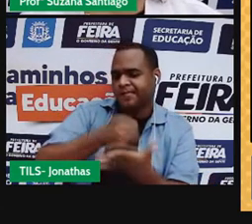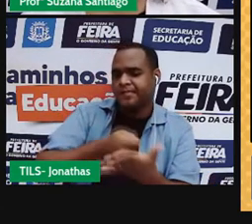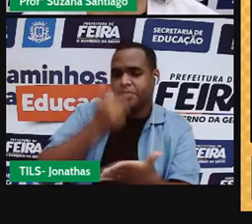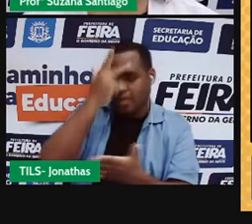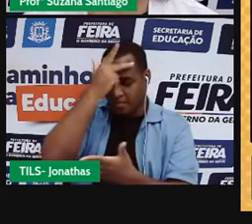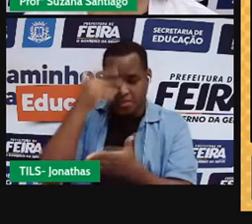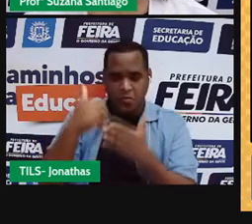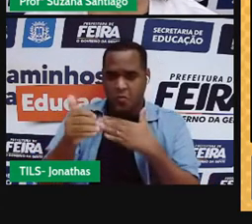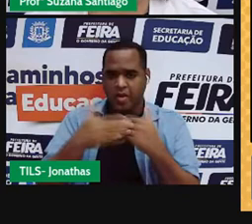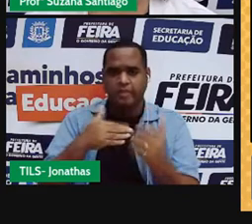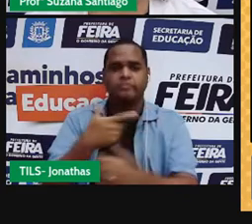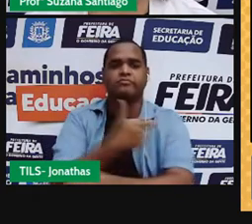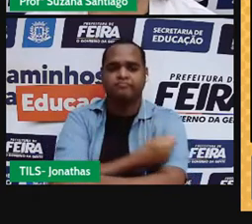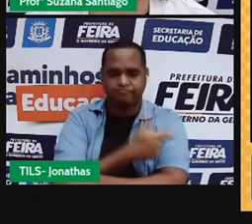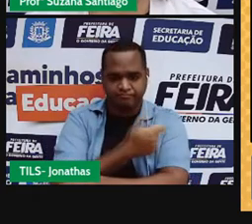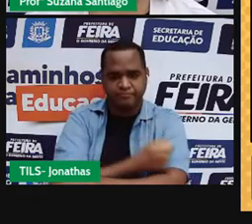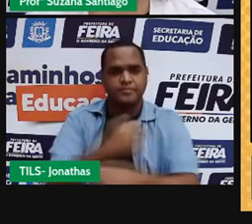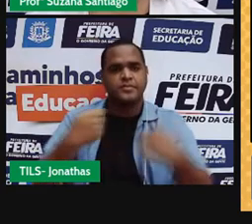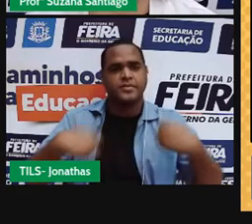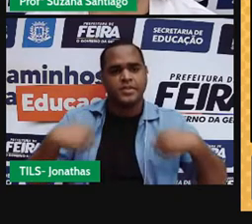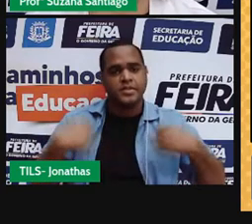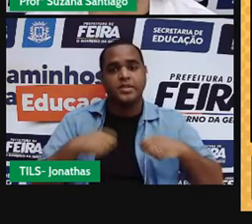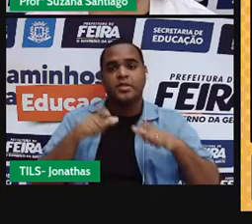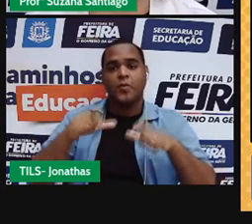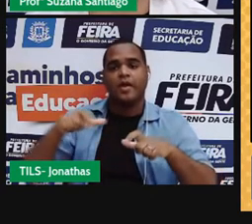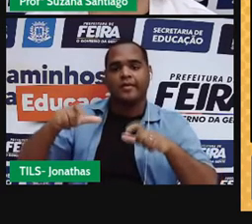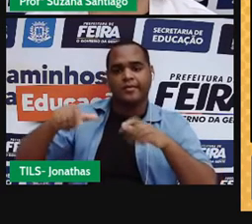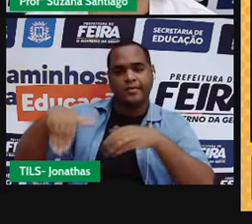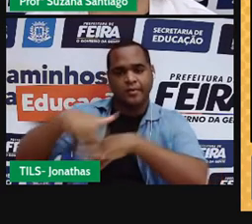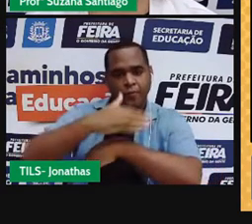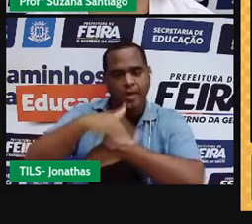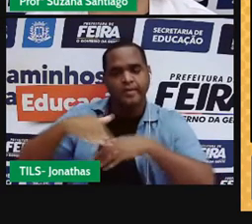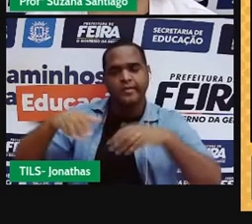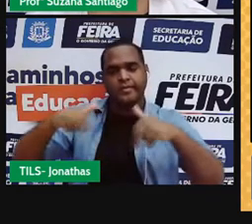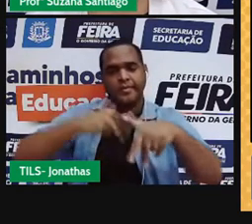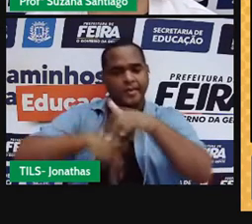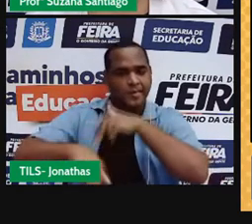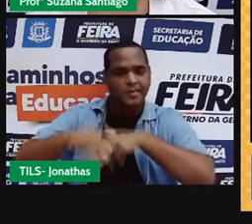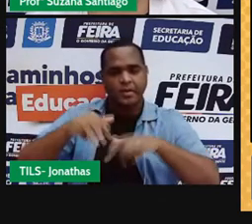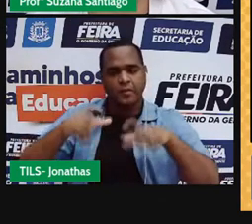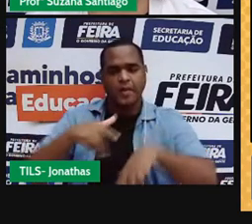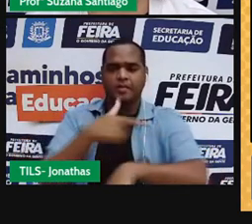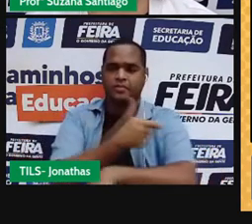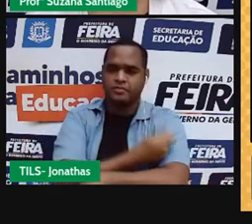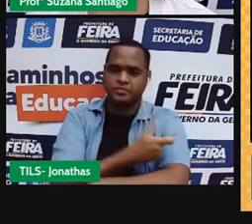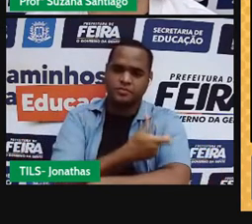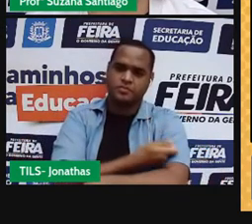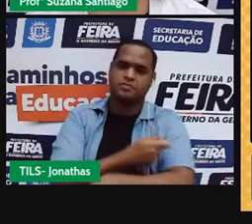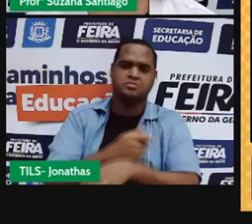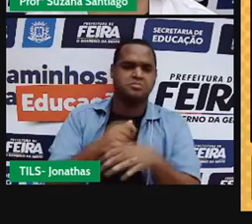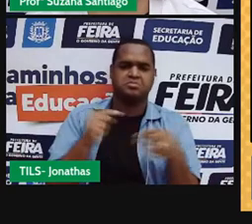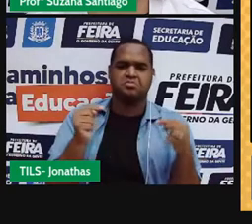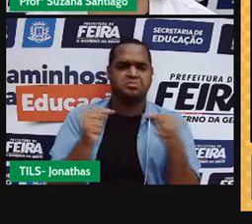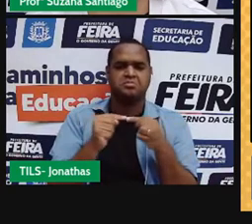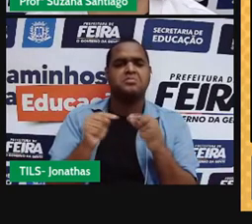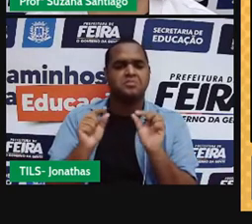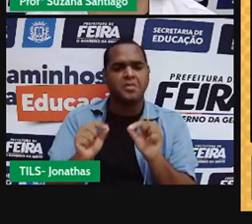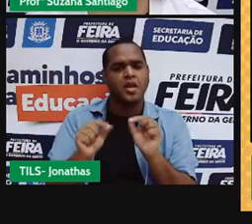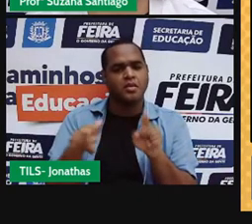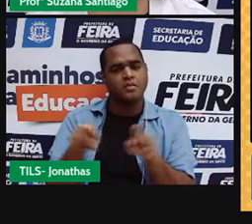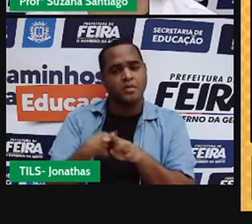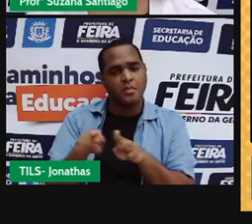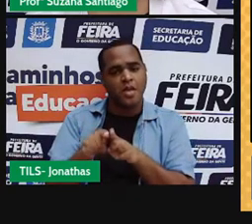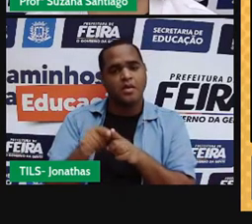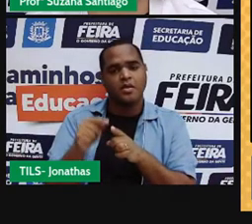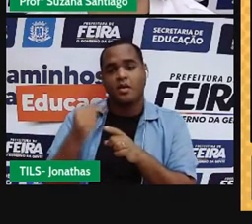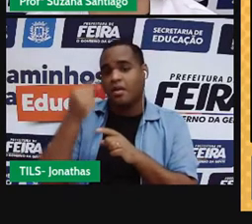tinha que ser vacinada, andando na rua, podiam entrar na casa das pessoas e vaciná-las. E isso também, essa